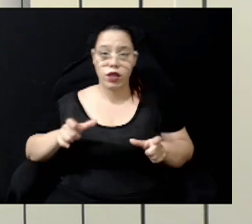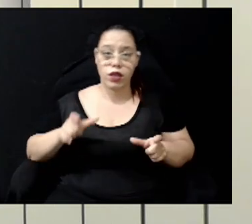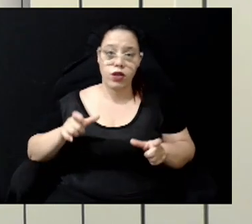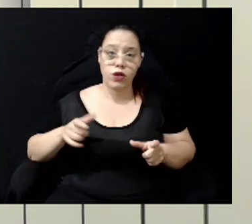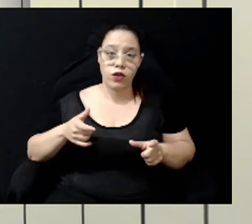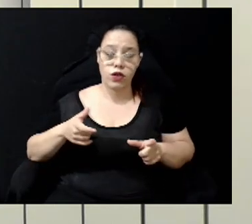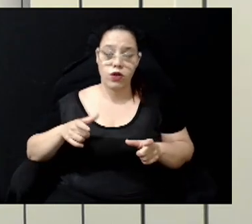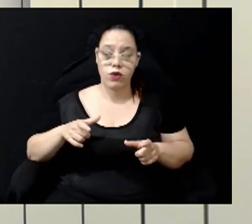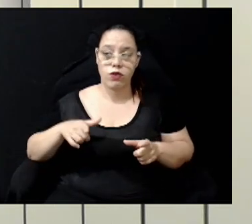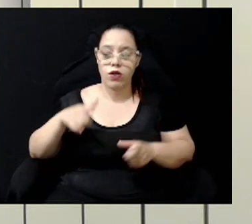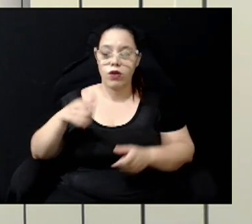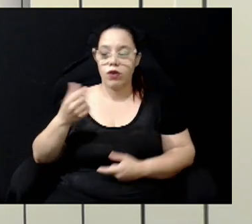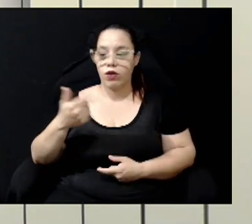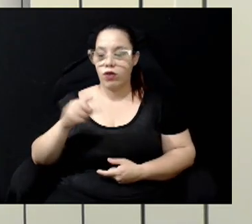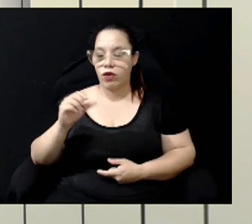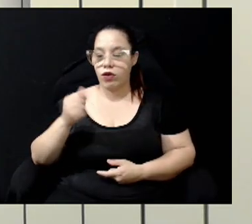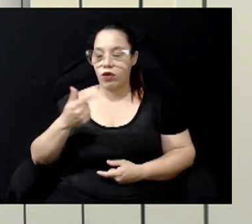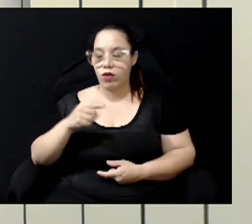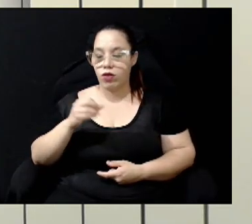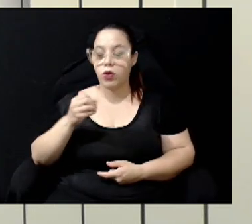de 2020. Confira.